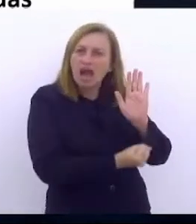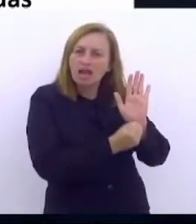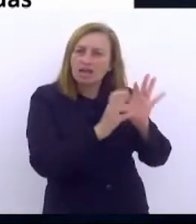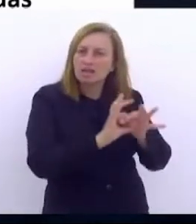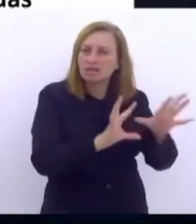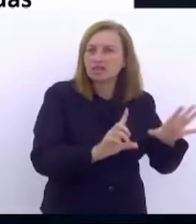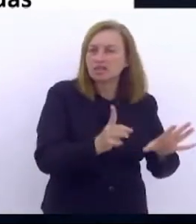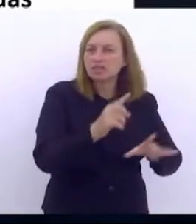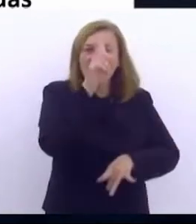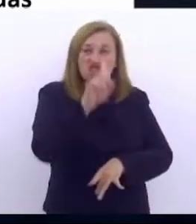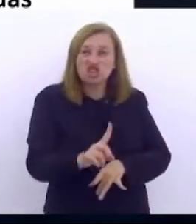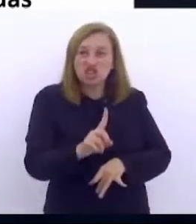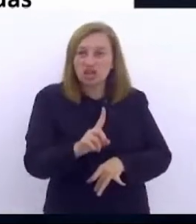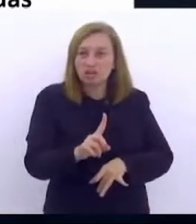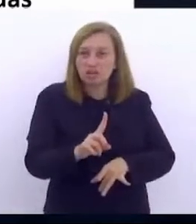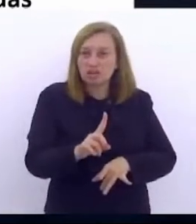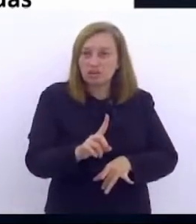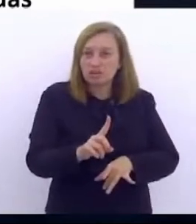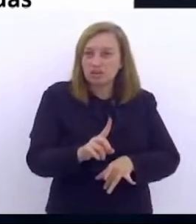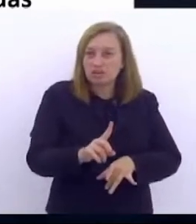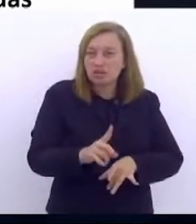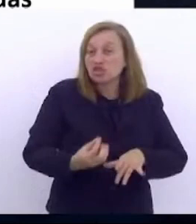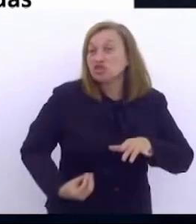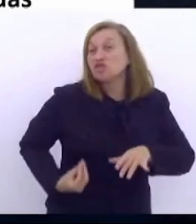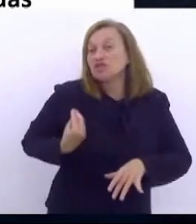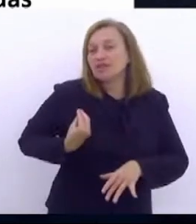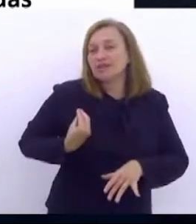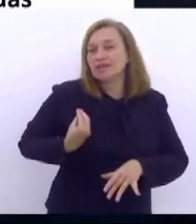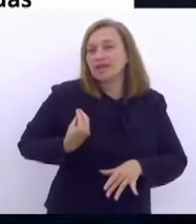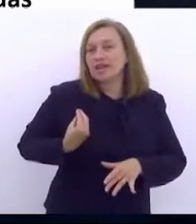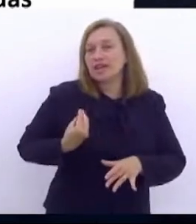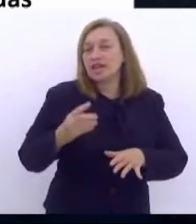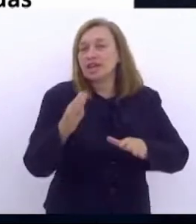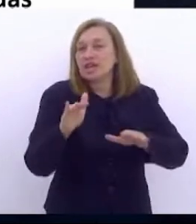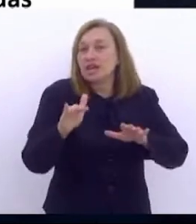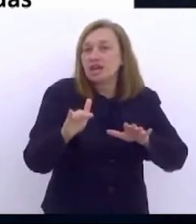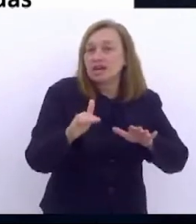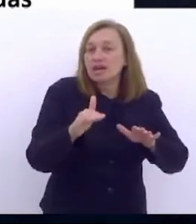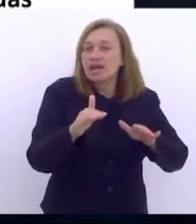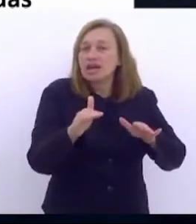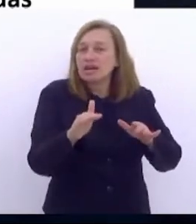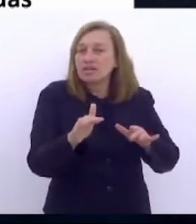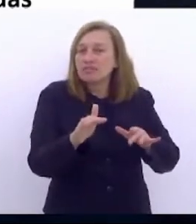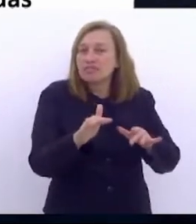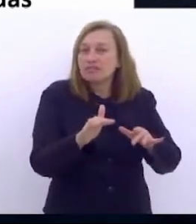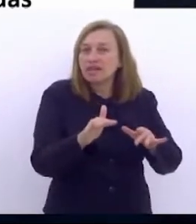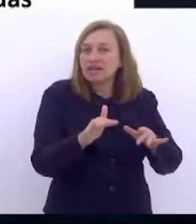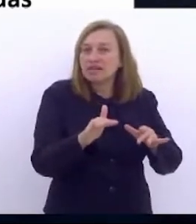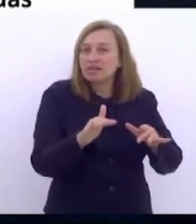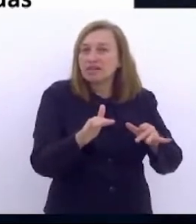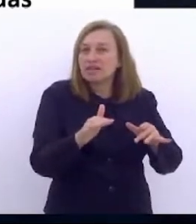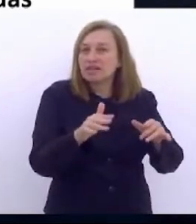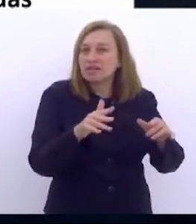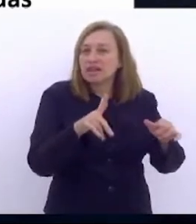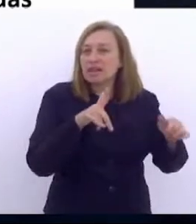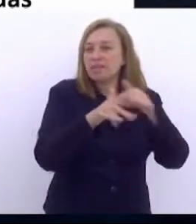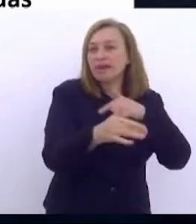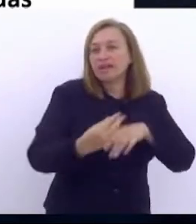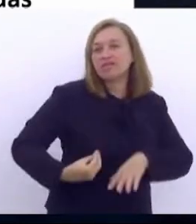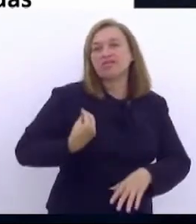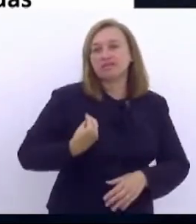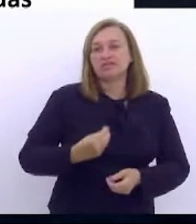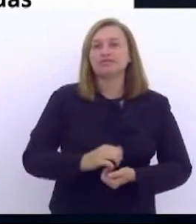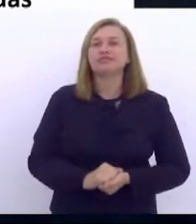verdade, não dá direito reprodutivo, ele tira o direito reprodutivo, porque ele expõe mais a mulher à pressão por